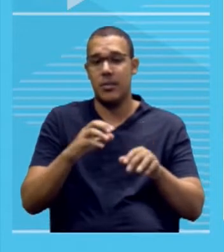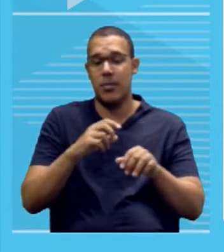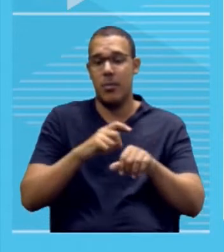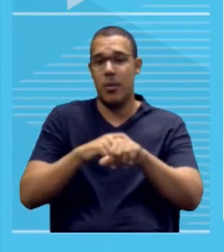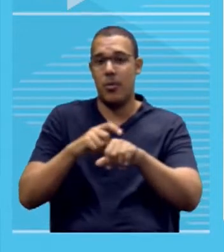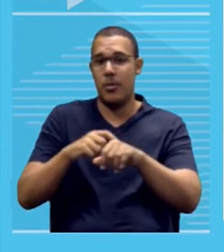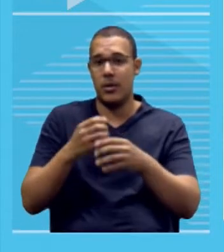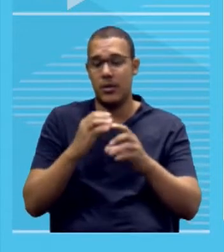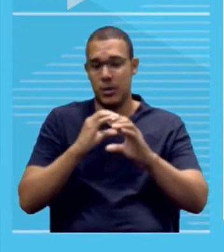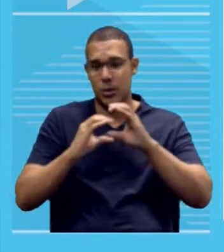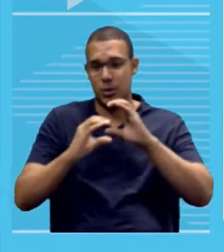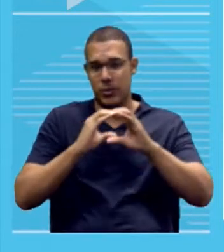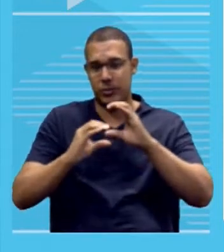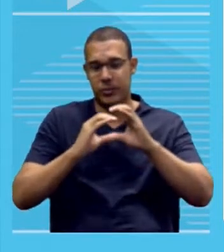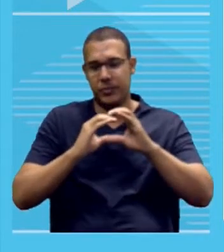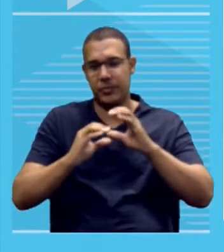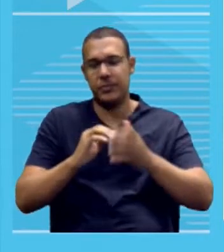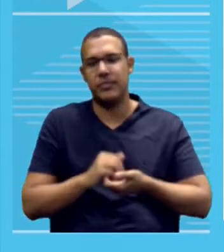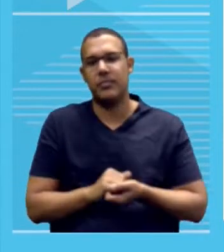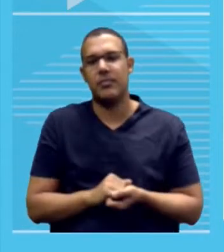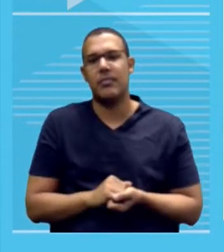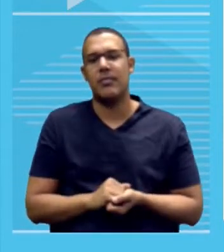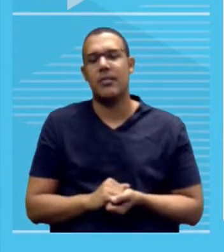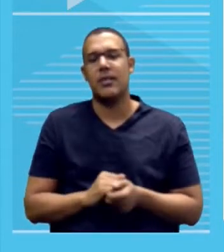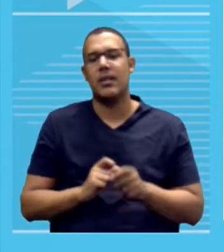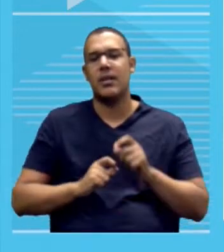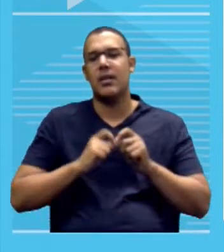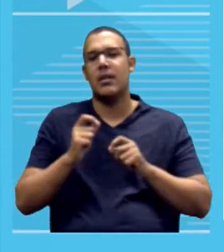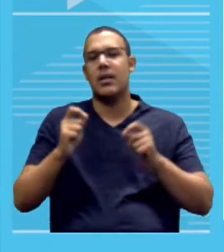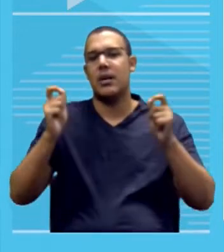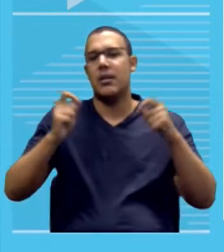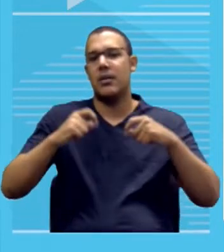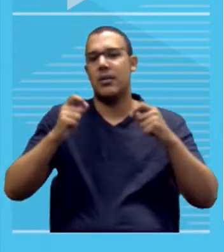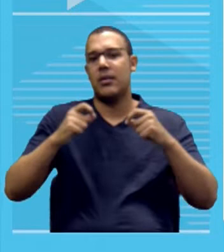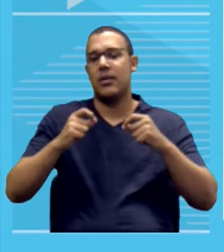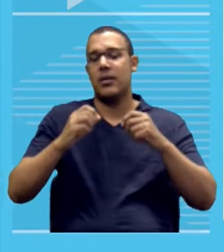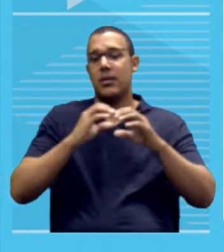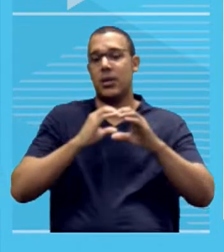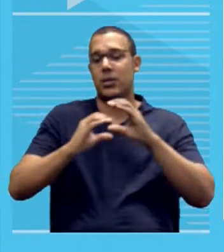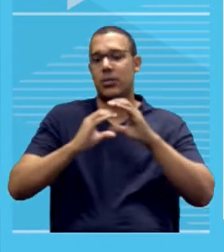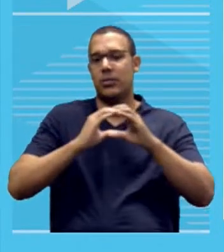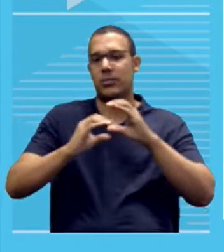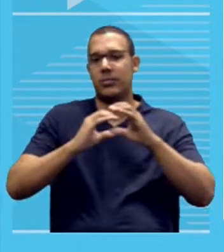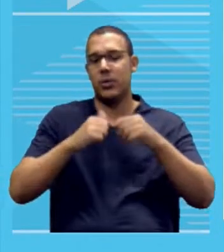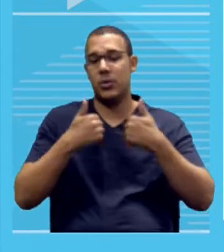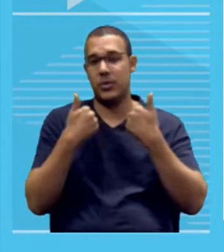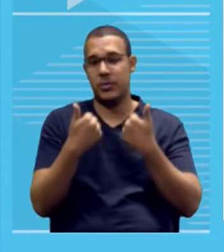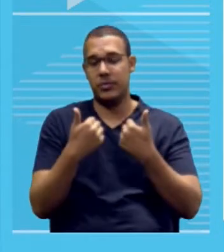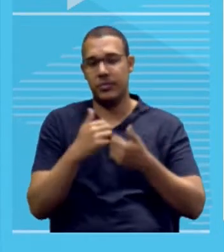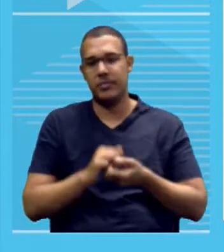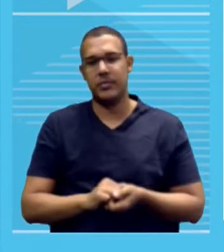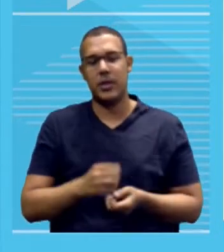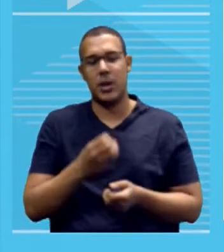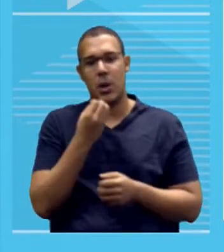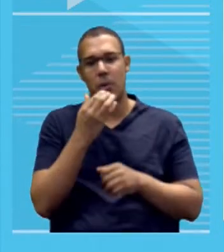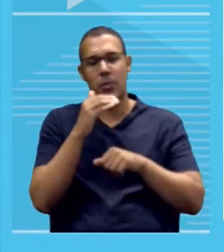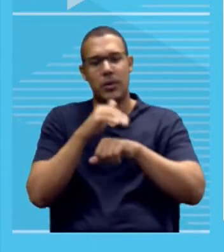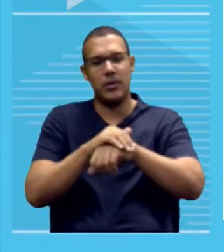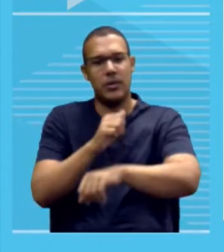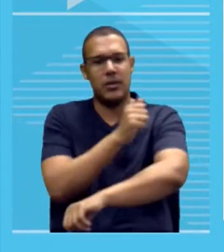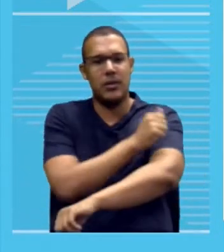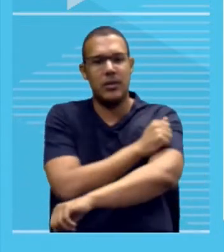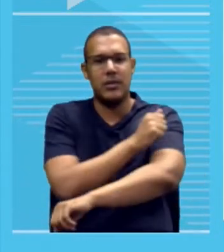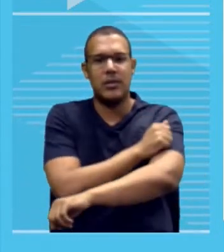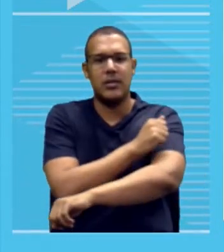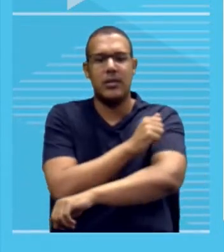né gente as diferentes possibilidades de Comunicação tá bom muito boa noite Paulo César